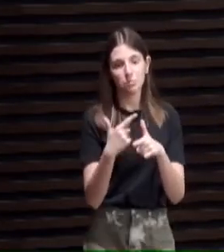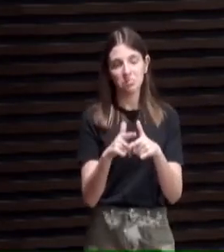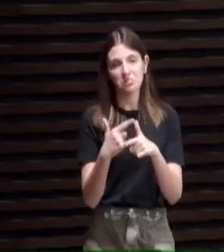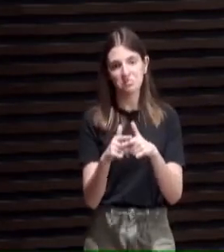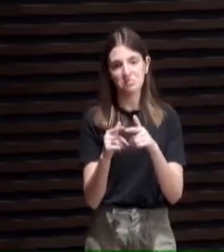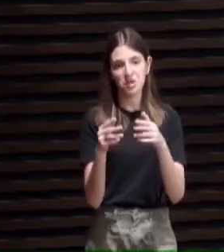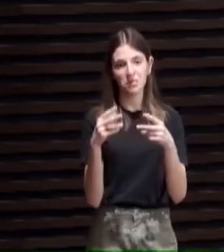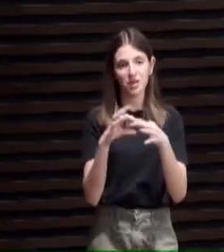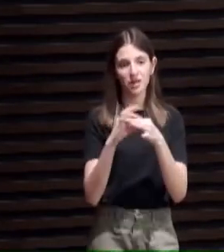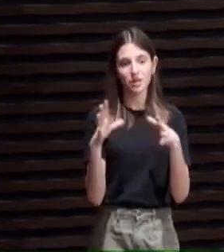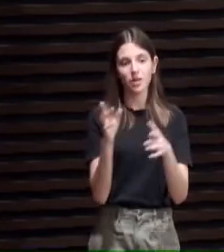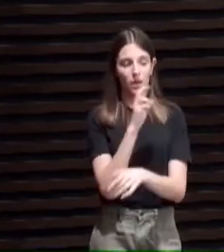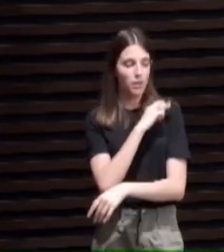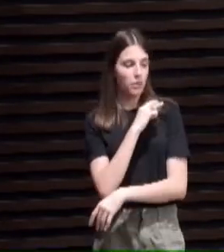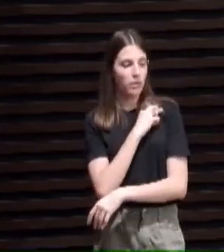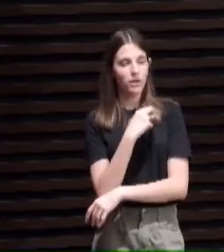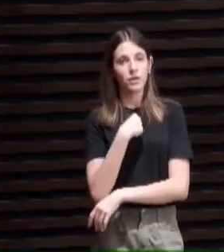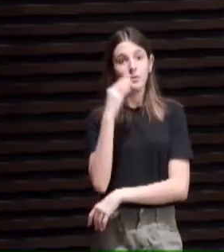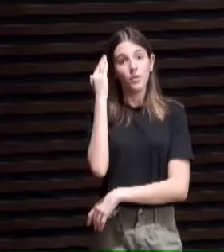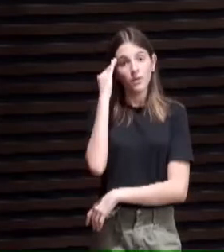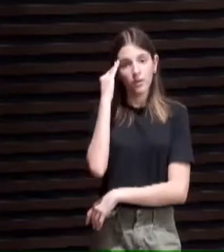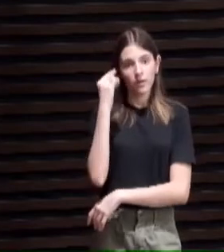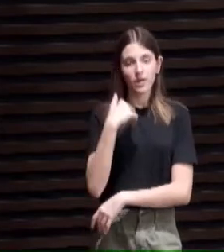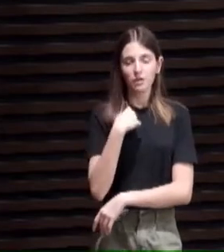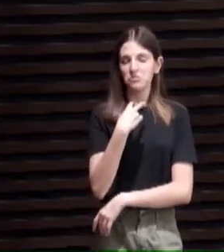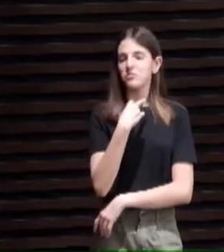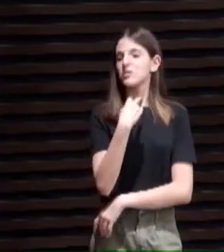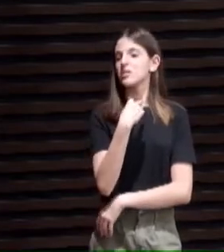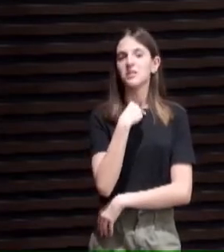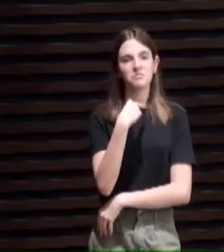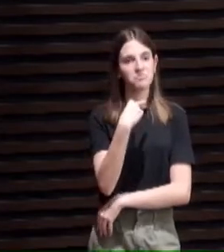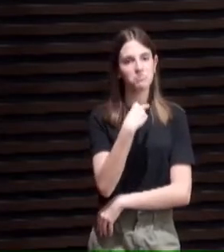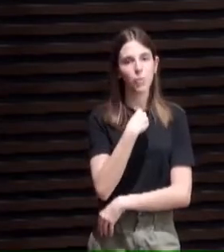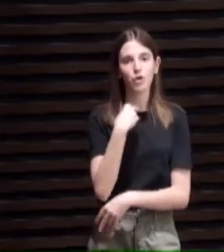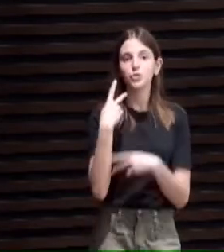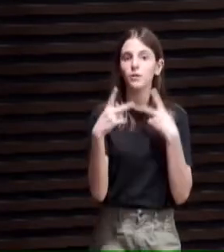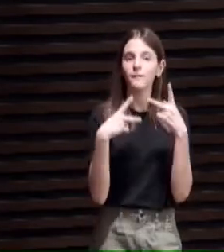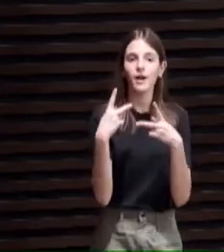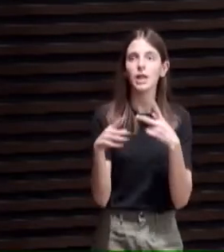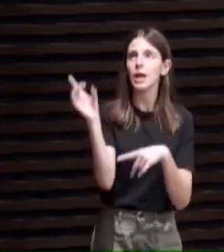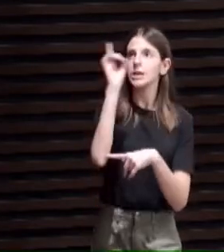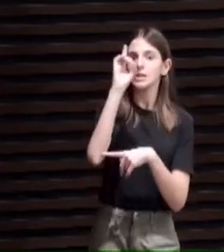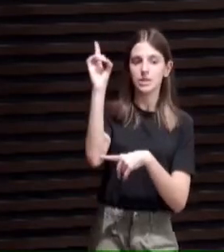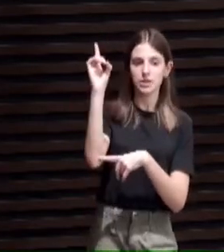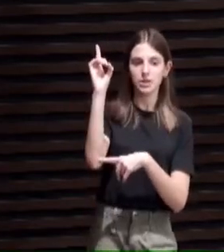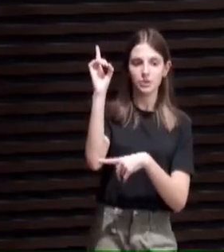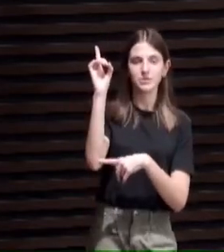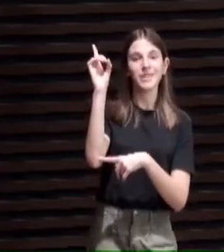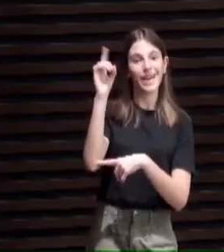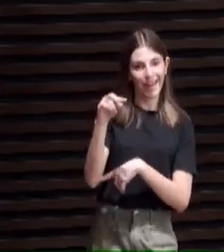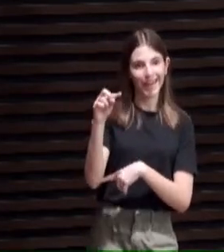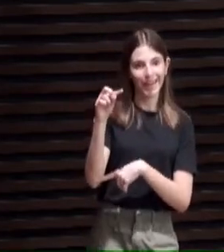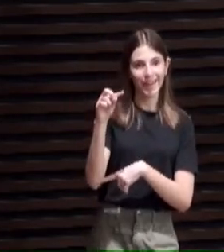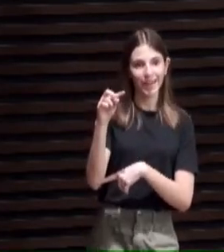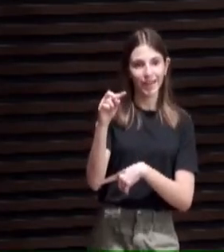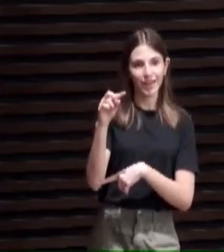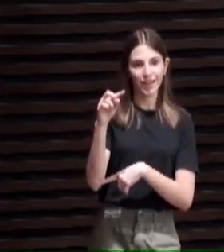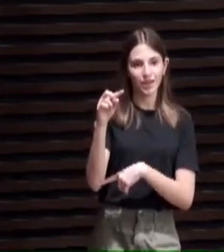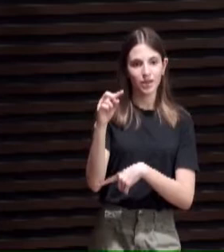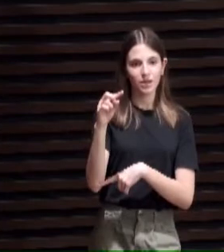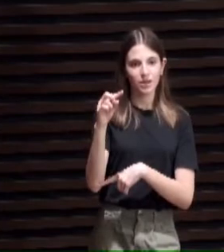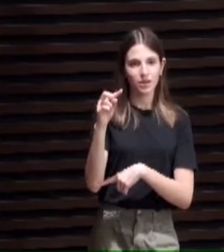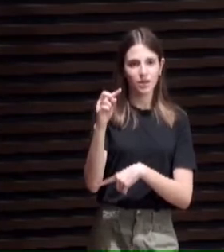uma coisa eu sei: eu não posso dizer que Deus é o ator do